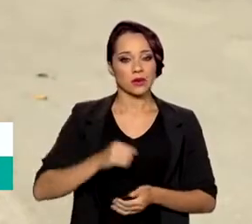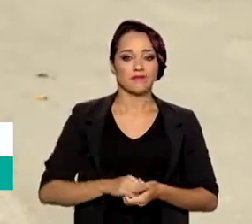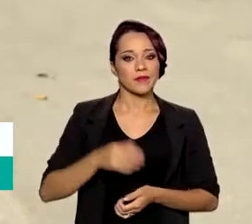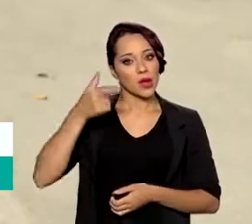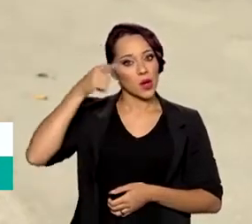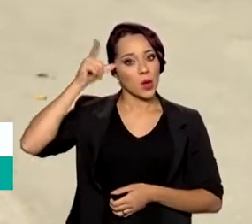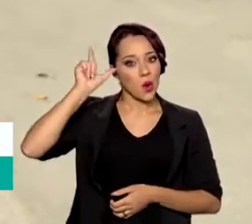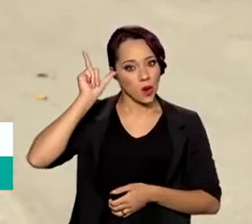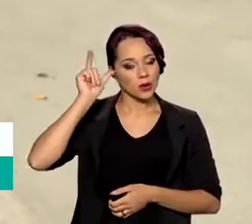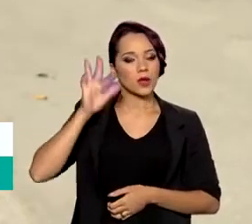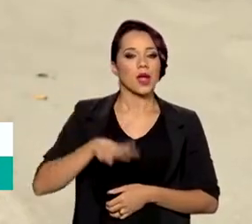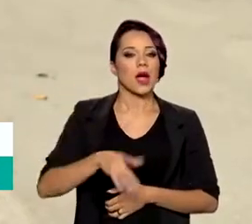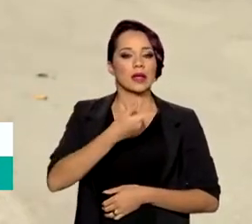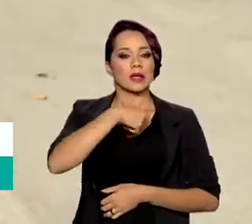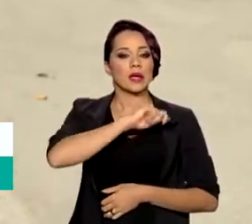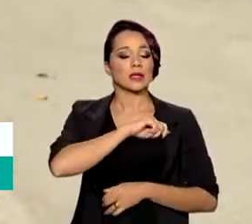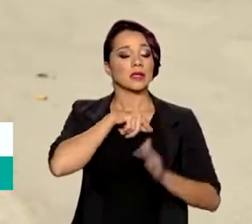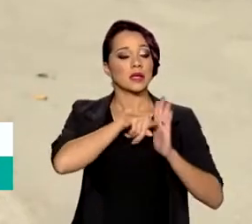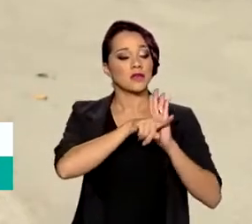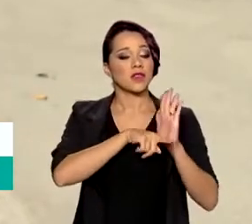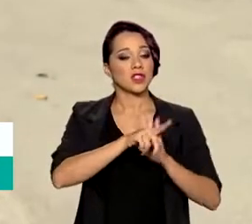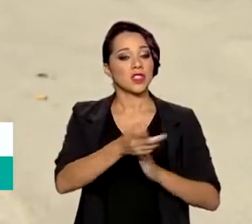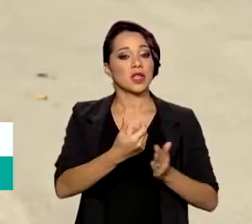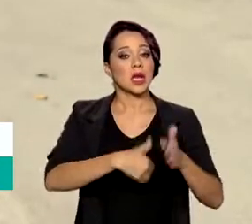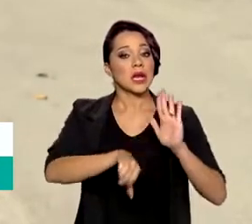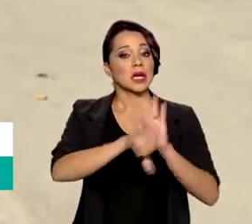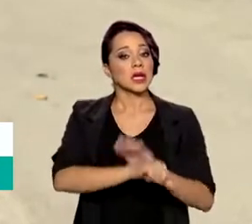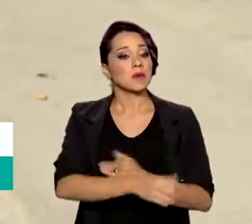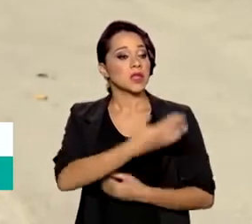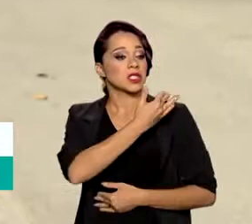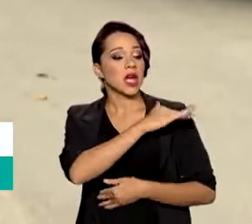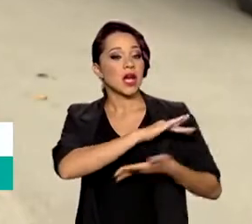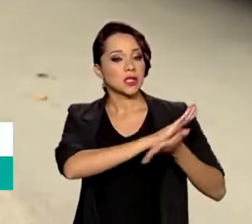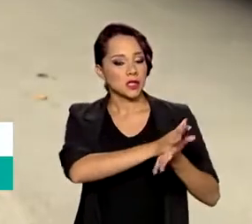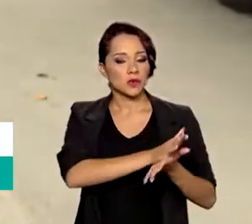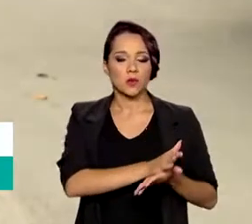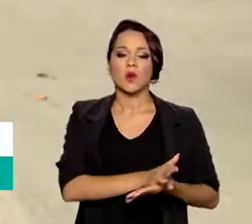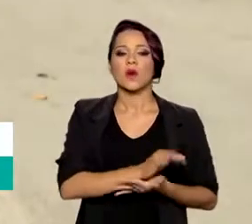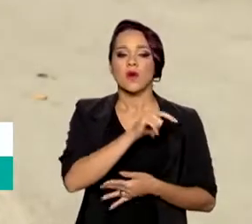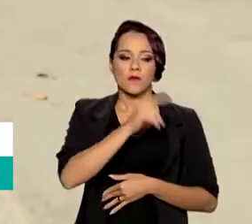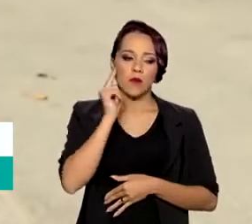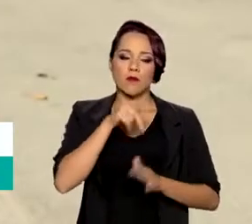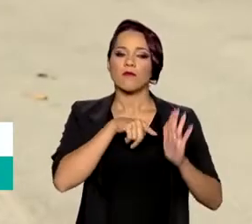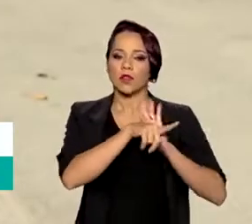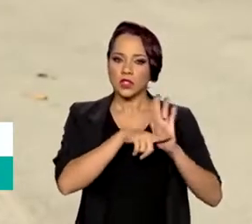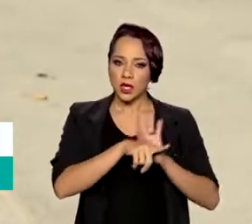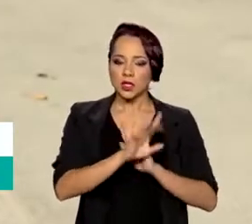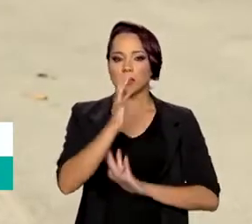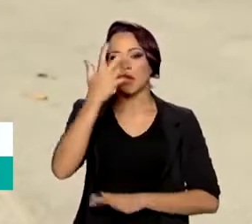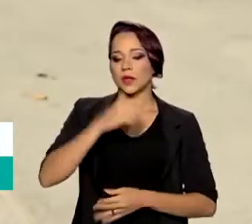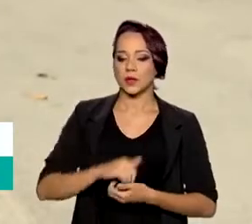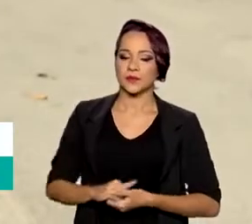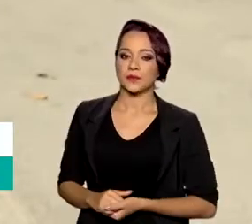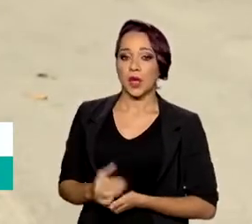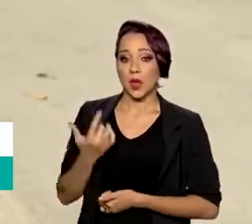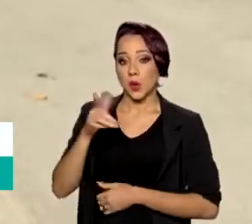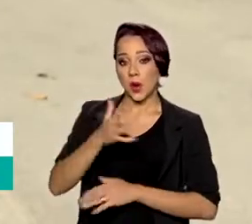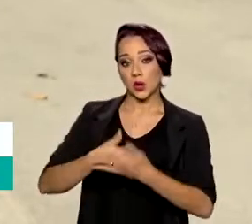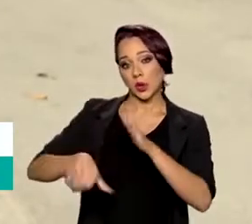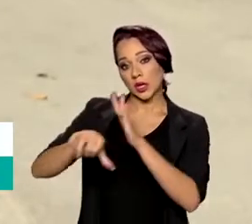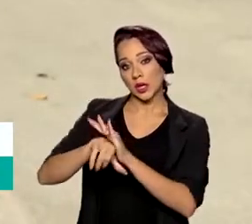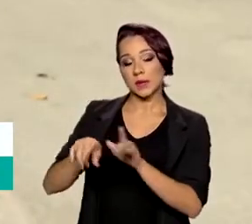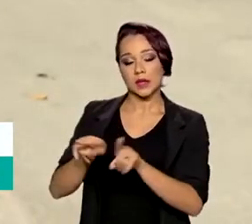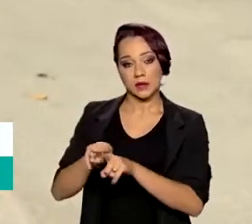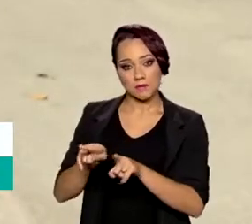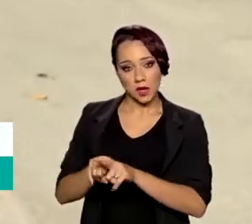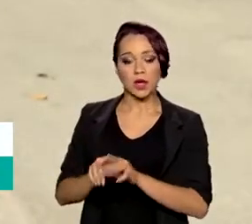a DECRAD, a delegacia que investiga crimes raciais aqui na capital paulista, abriu um inquérito para apurar esse caso. E um outro crime de